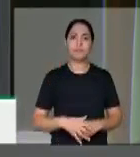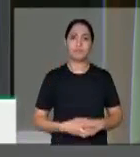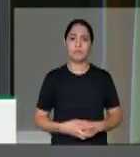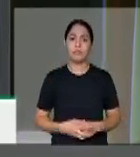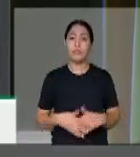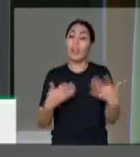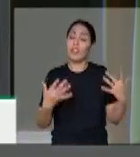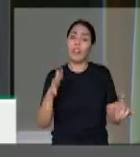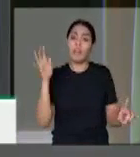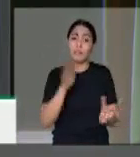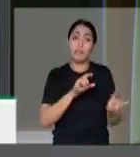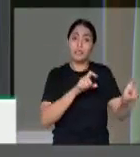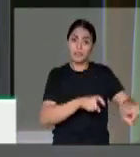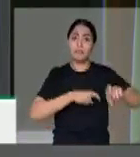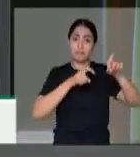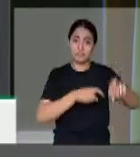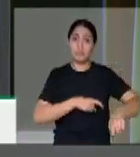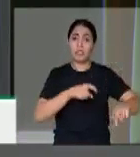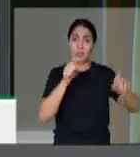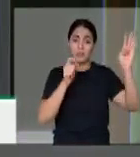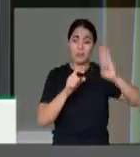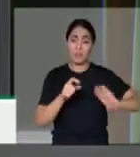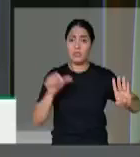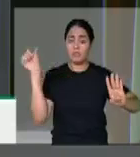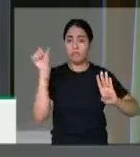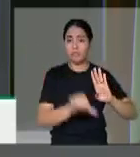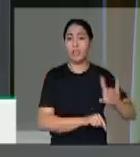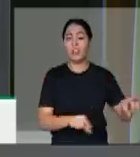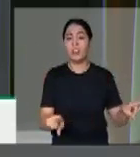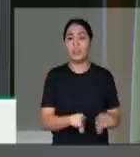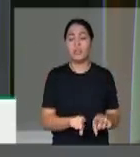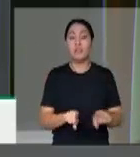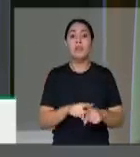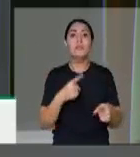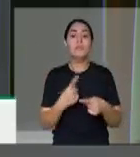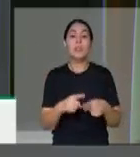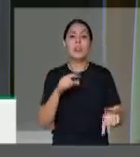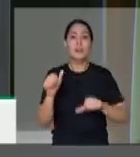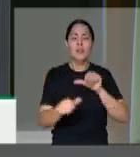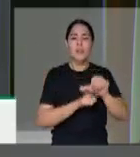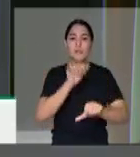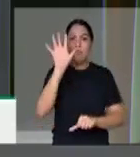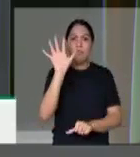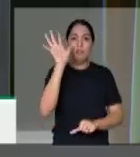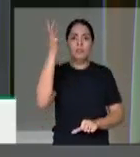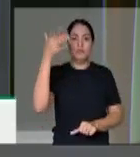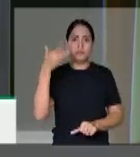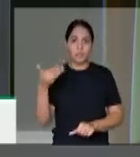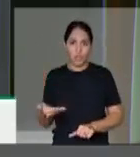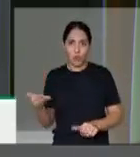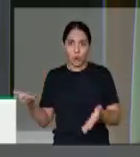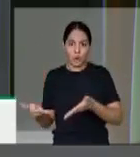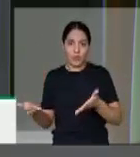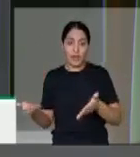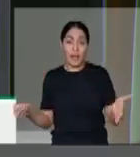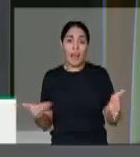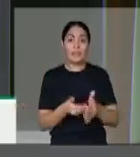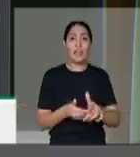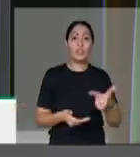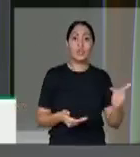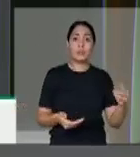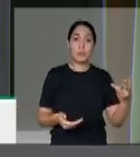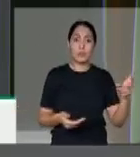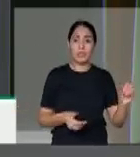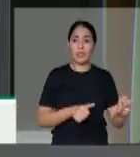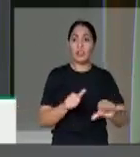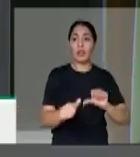brasileira, como se estimou recentemente. As mudanças climáticas daqui para 2030 devem provocar